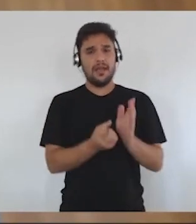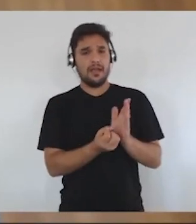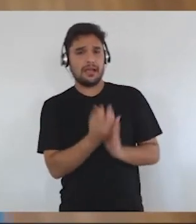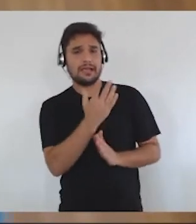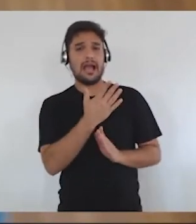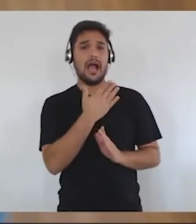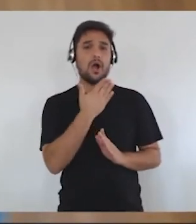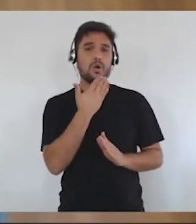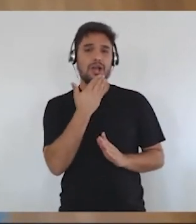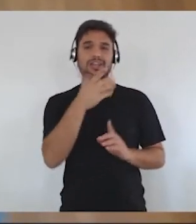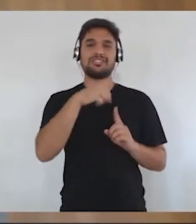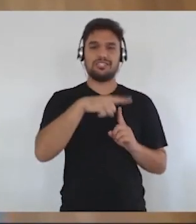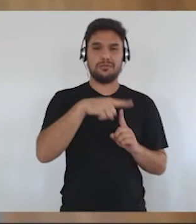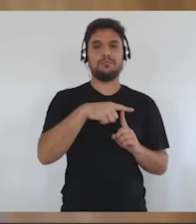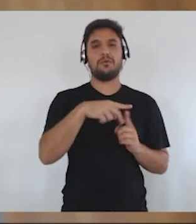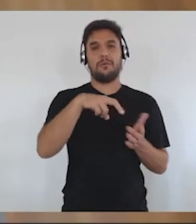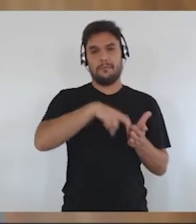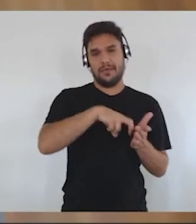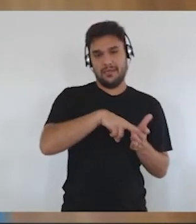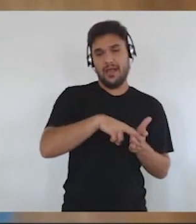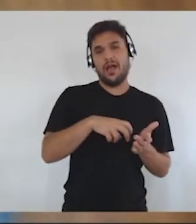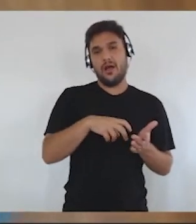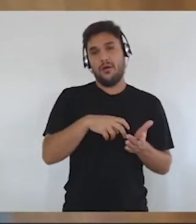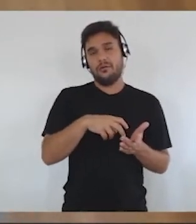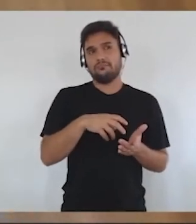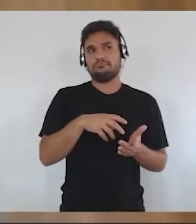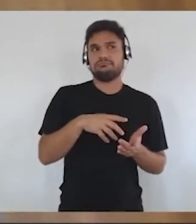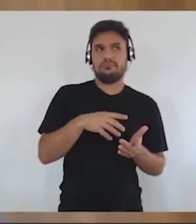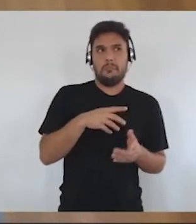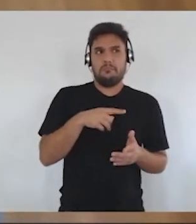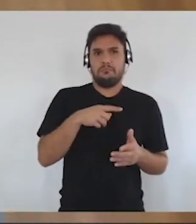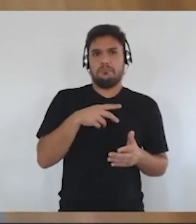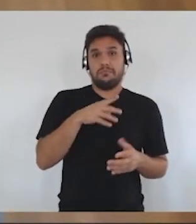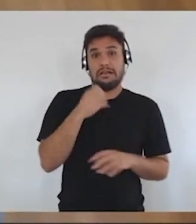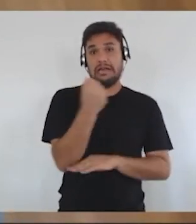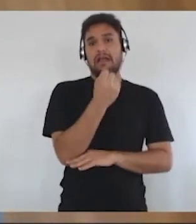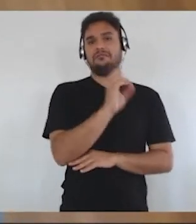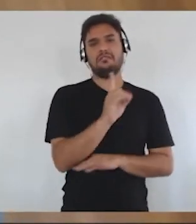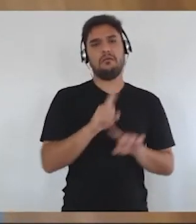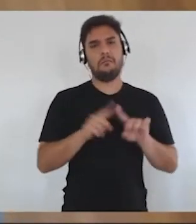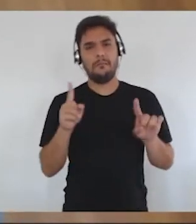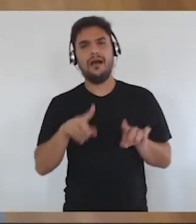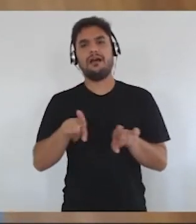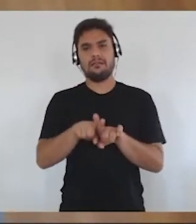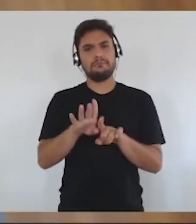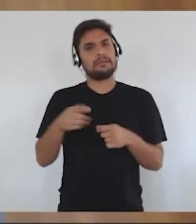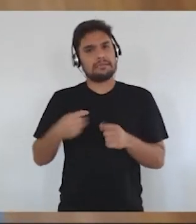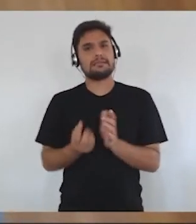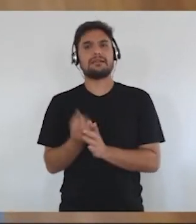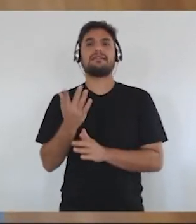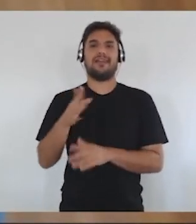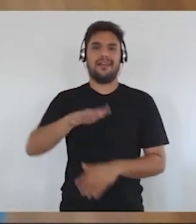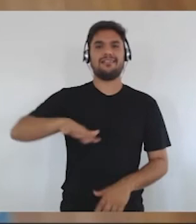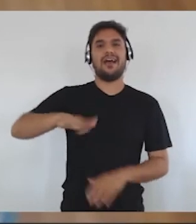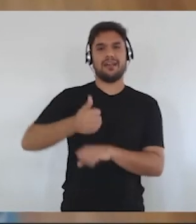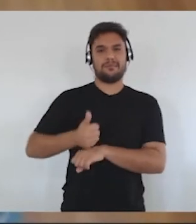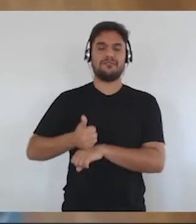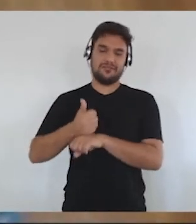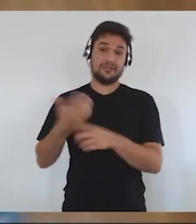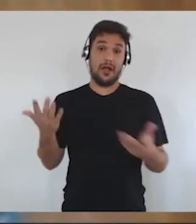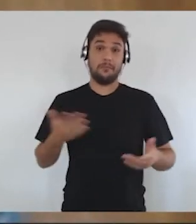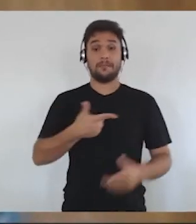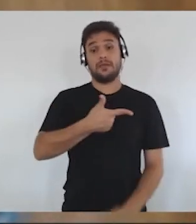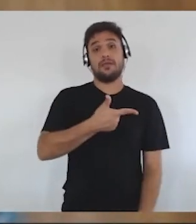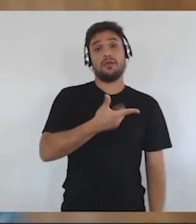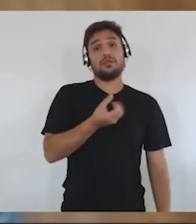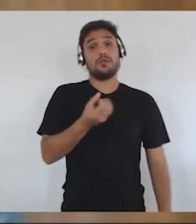tipo penal, ainda que de menor potencial ofensivo, mas um tipo penal que houvesse a previsão da violação das prerrogativas profissionais. Então, a partir de